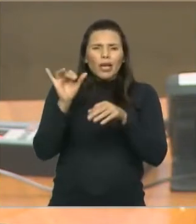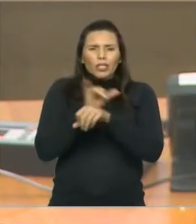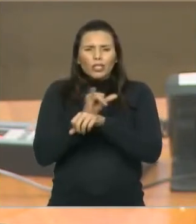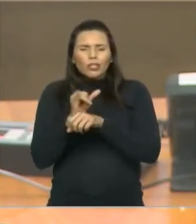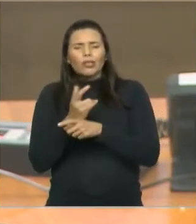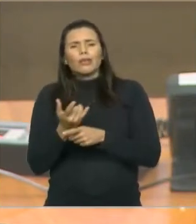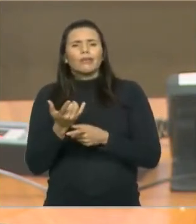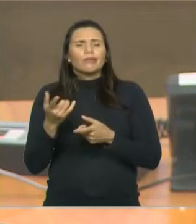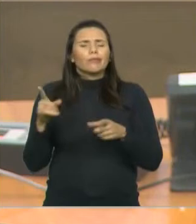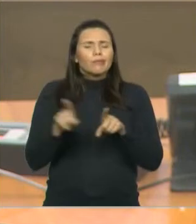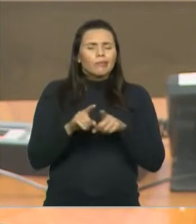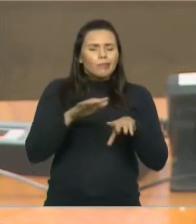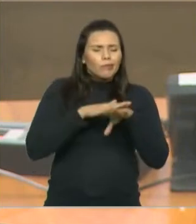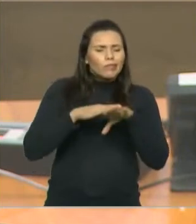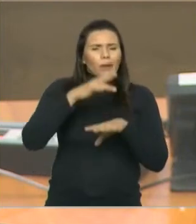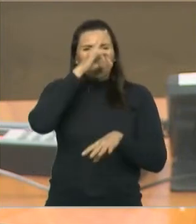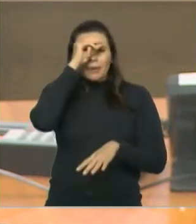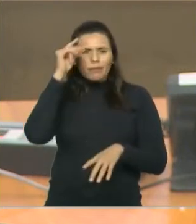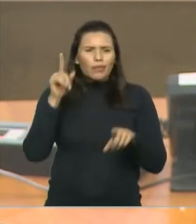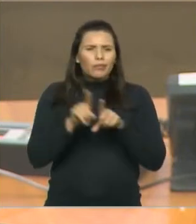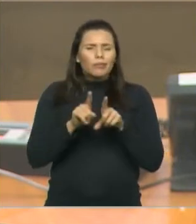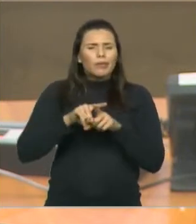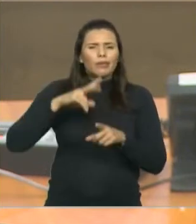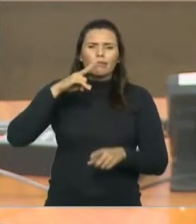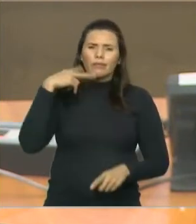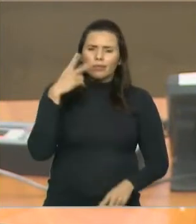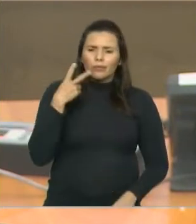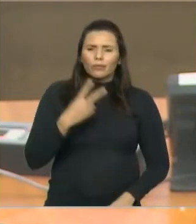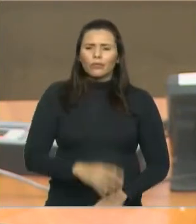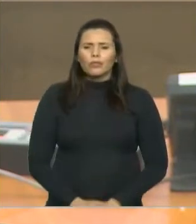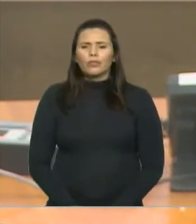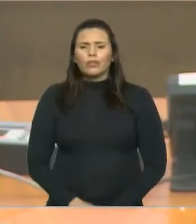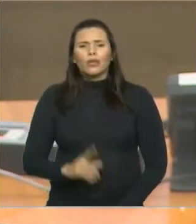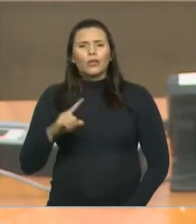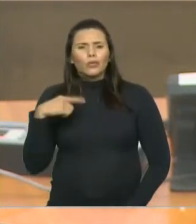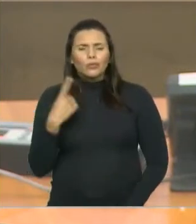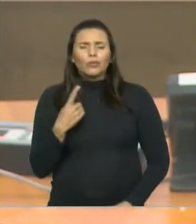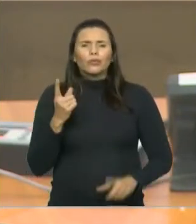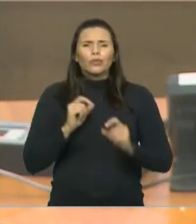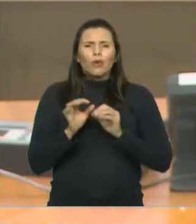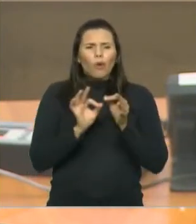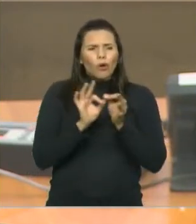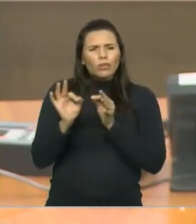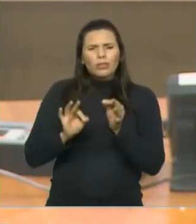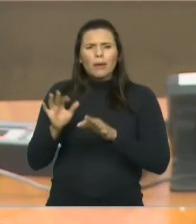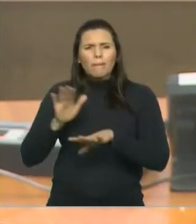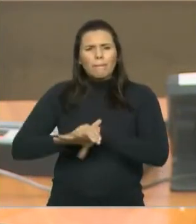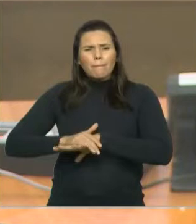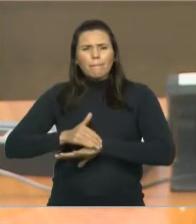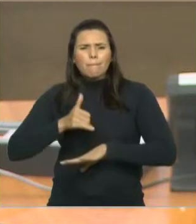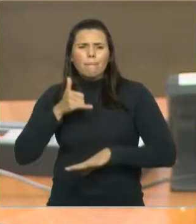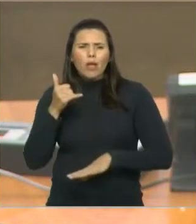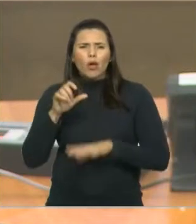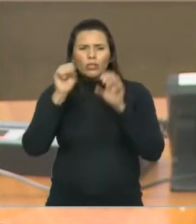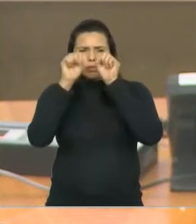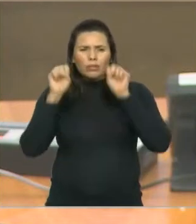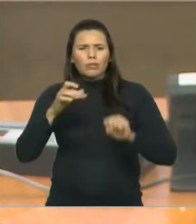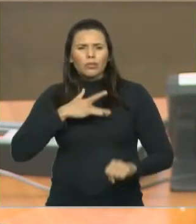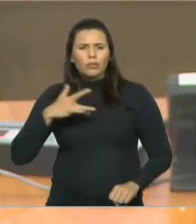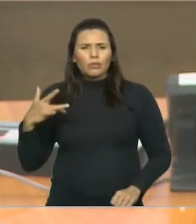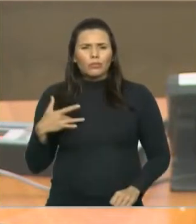vereadores, prefeitos, deputados estaduais e federais, para que a gente possa construir a melhor rede de saúde possível para o